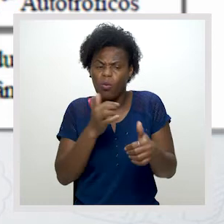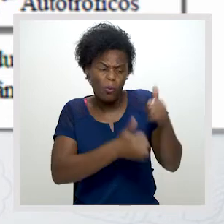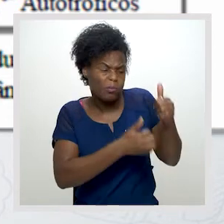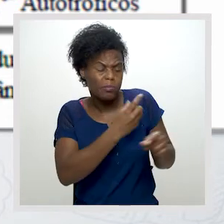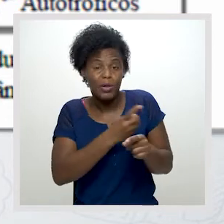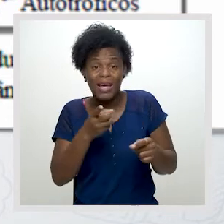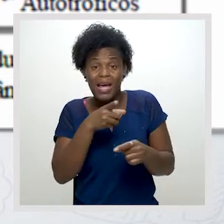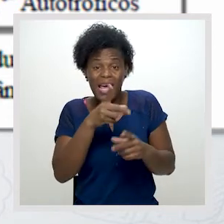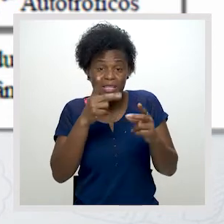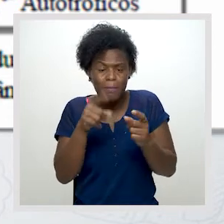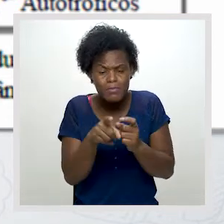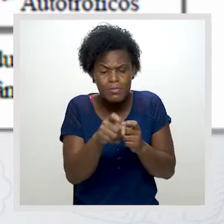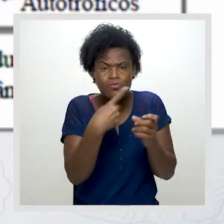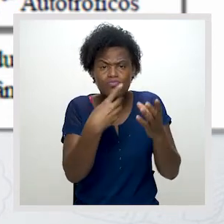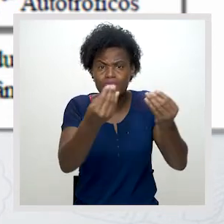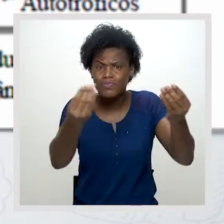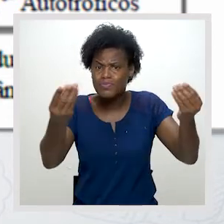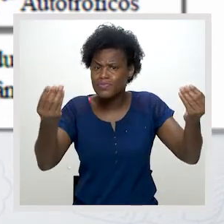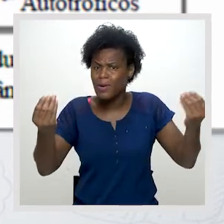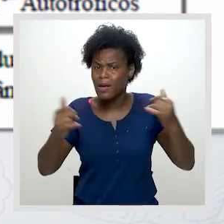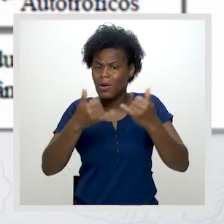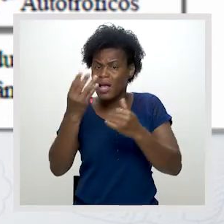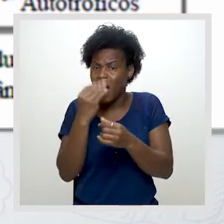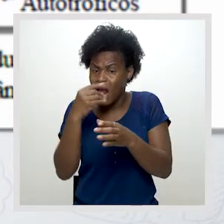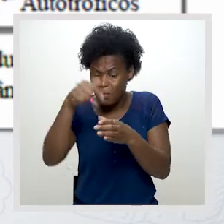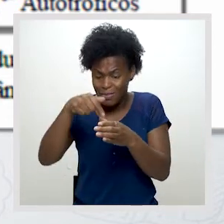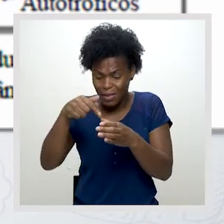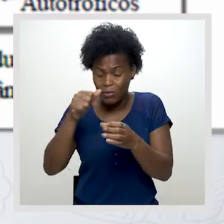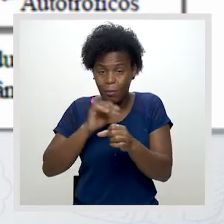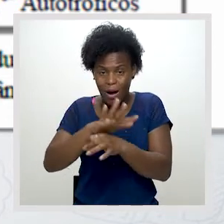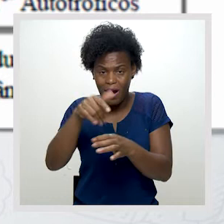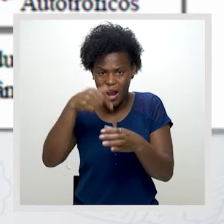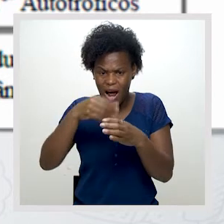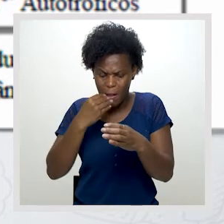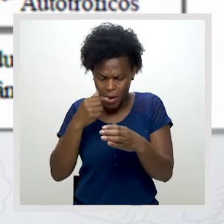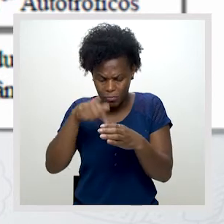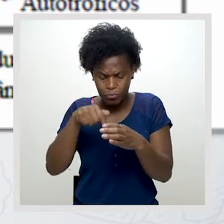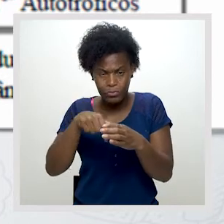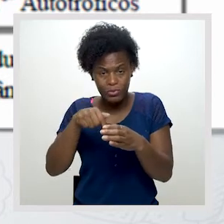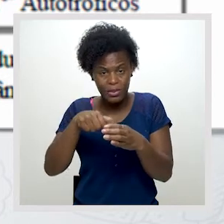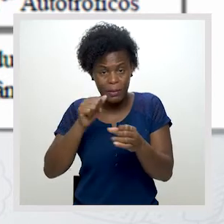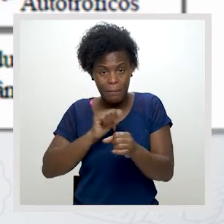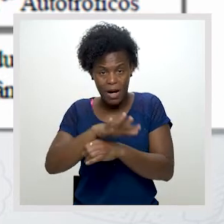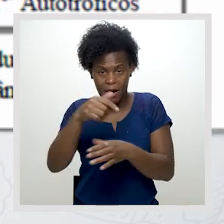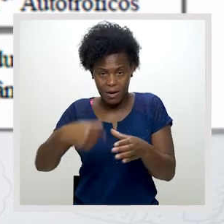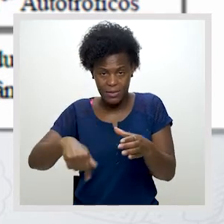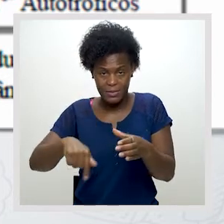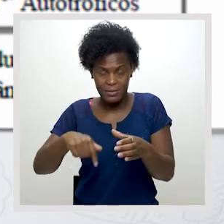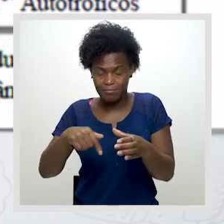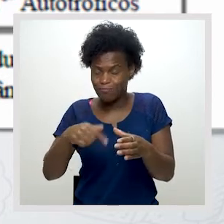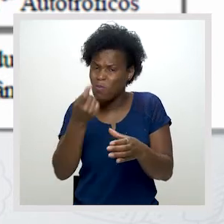eram muitos e os alimentos, as substâncias orgânicas que existiam nos oceanos